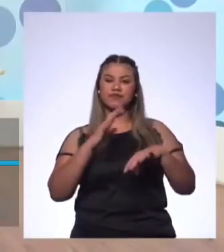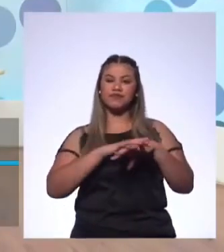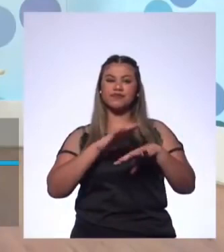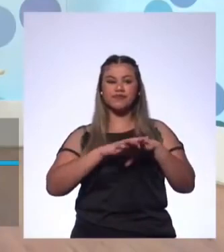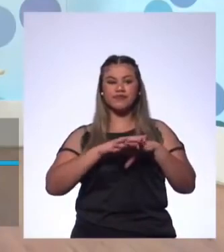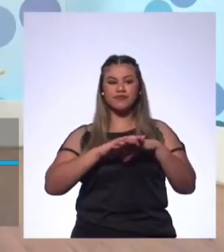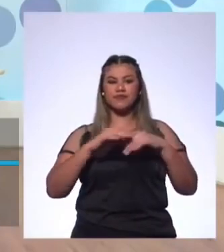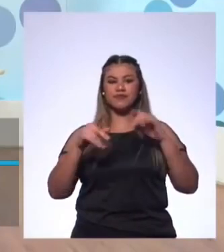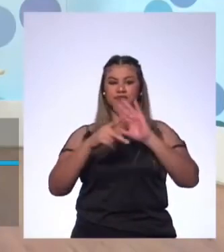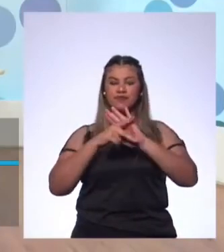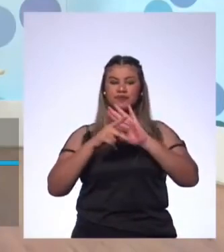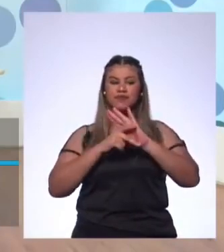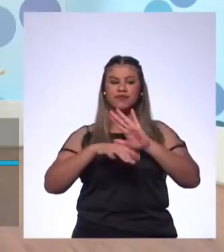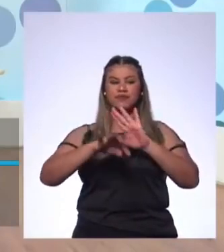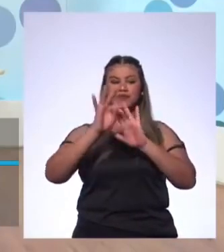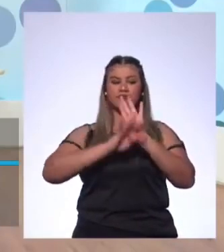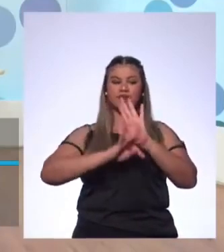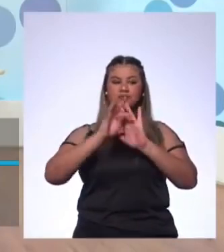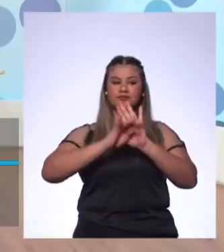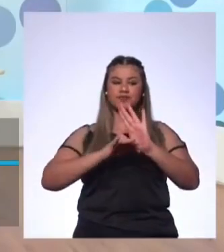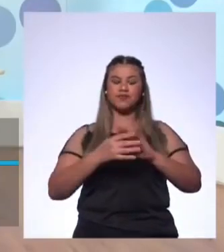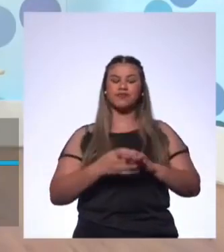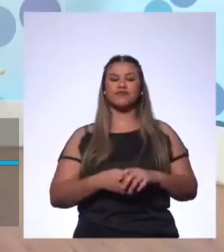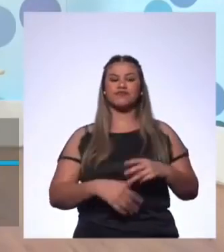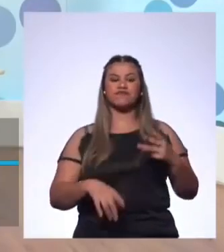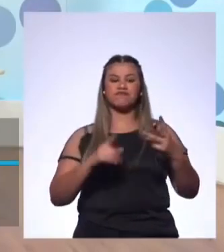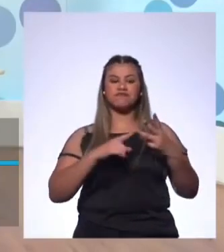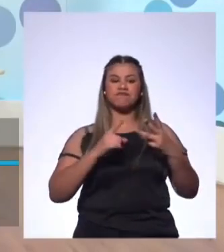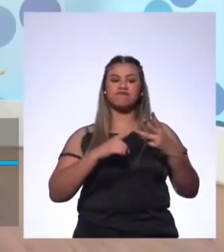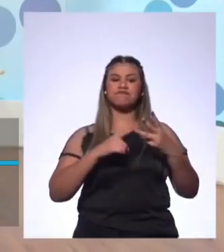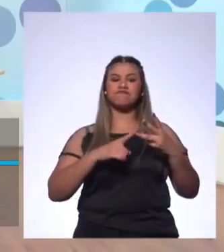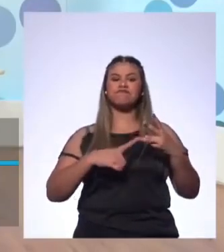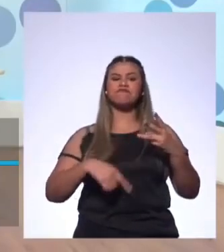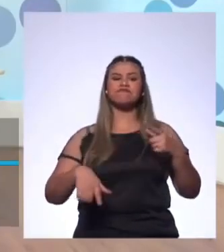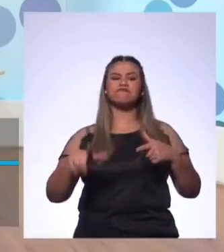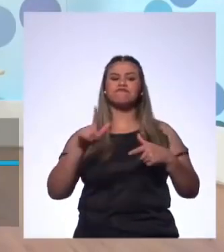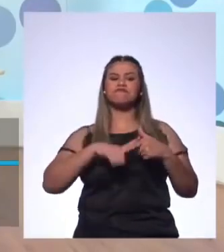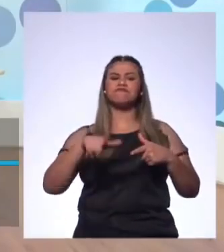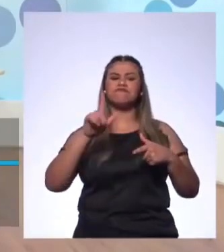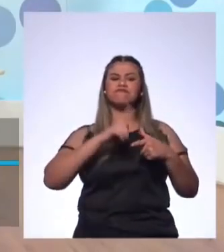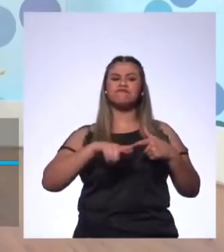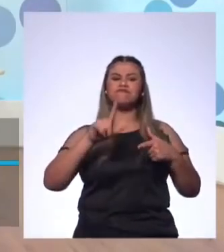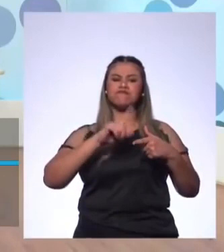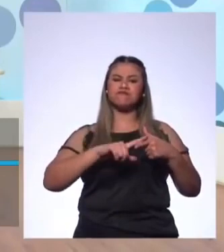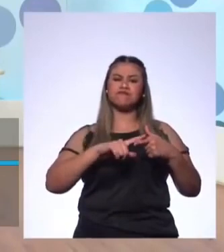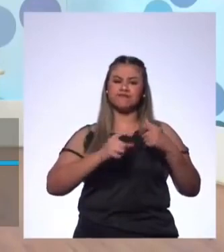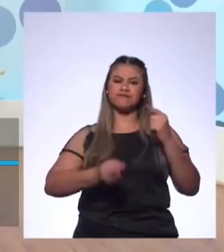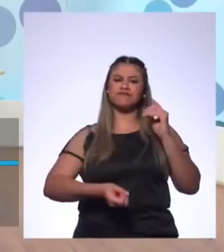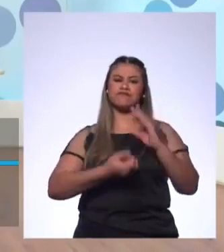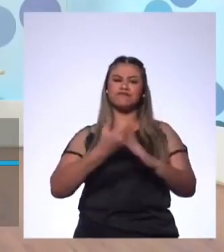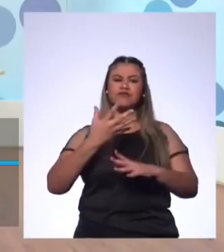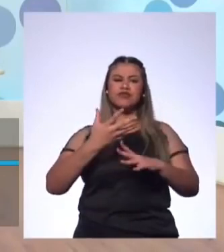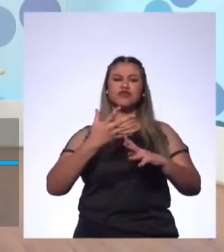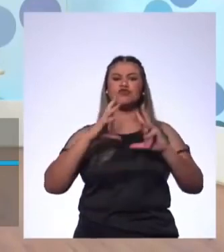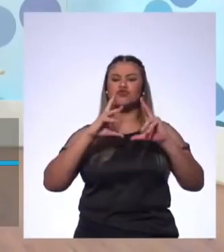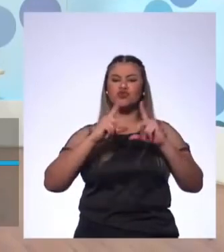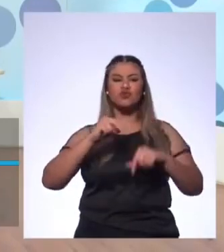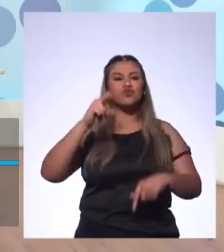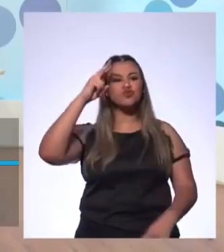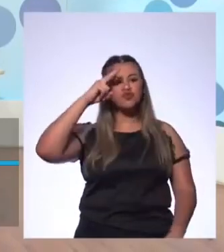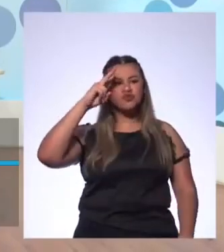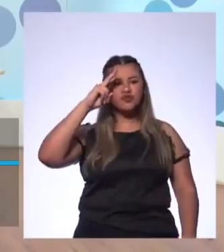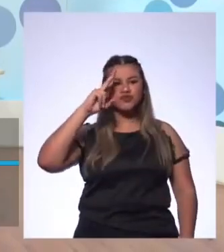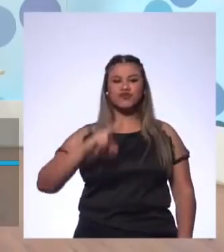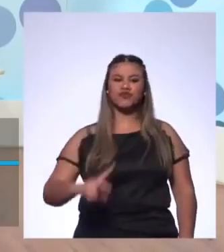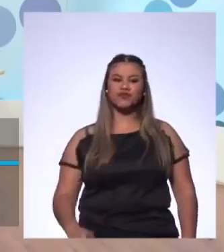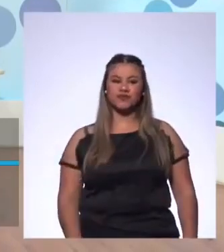as ações no texto. O conflito. O que é o conflito? É o problema gerador de toda a história. Isso, problema gerador de toda